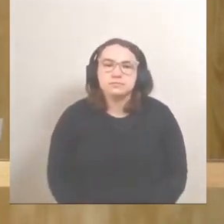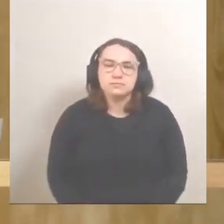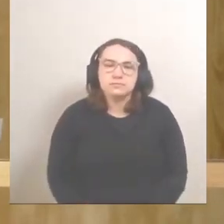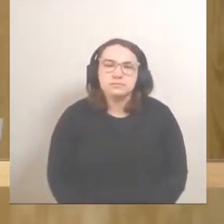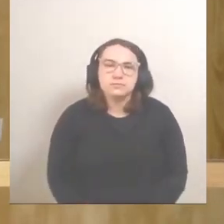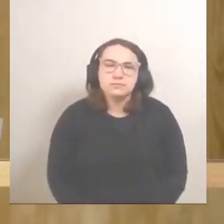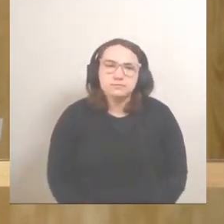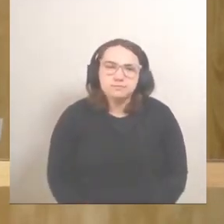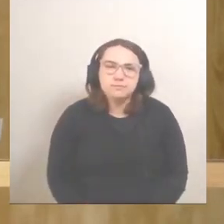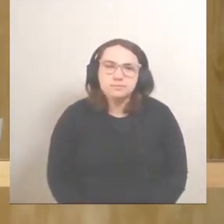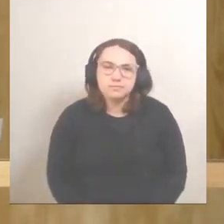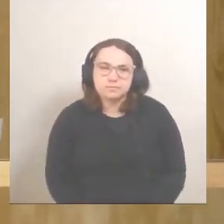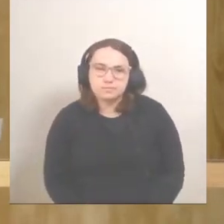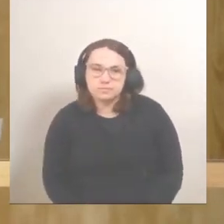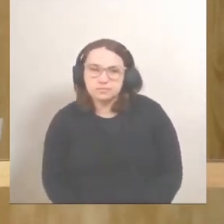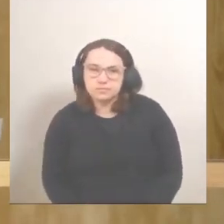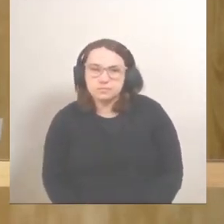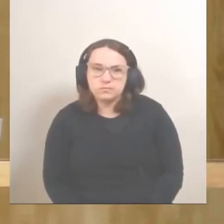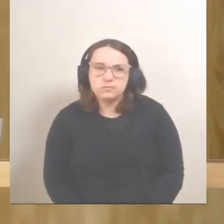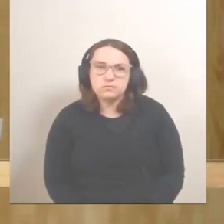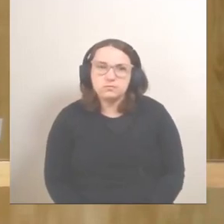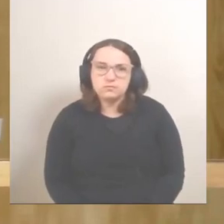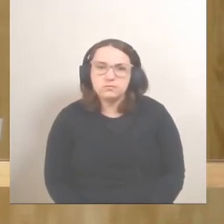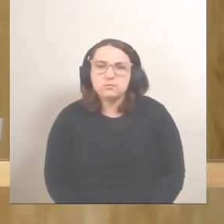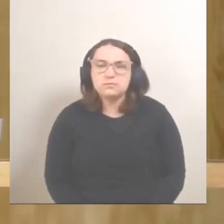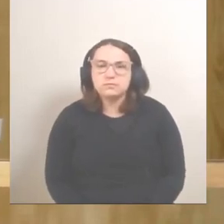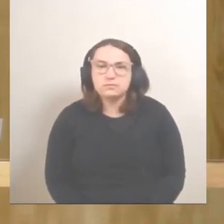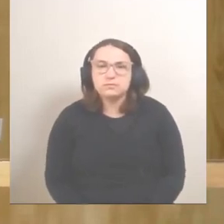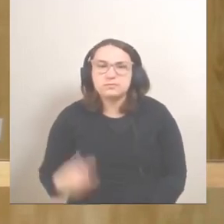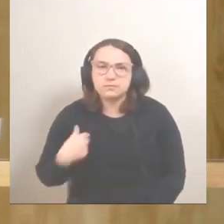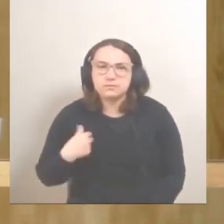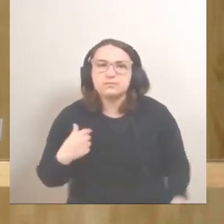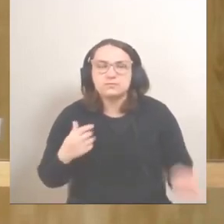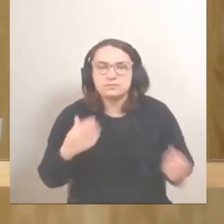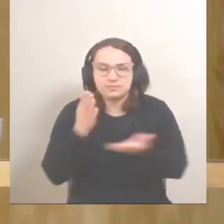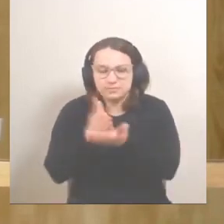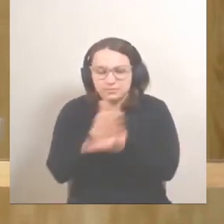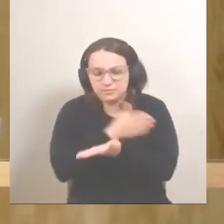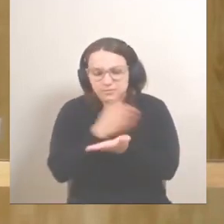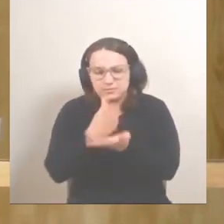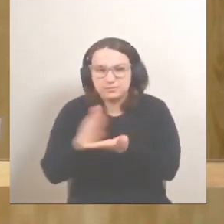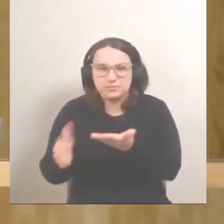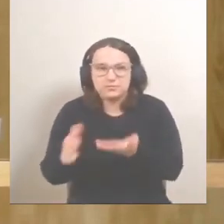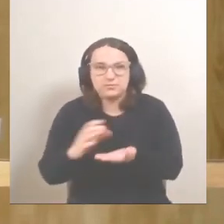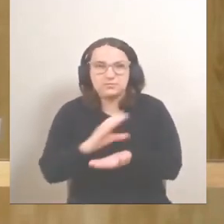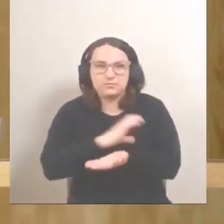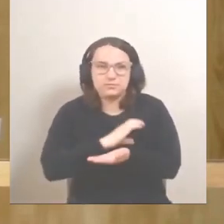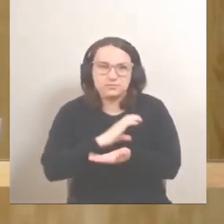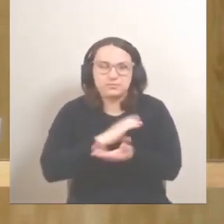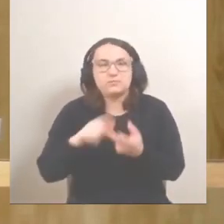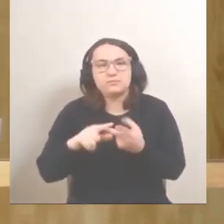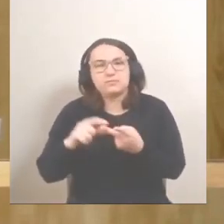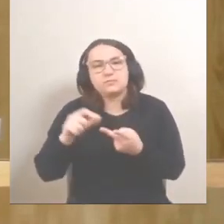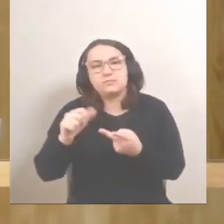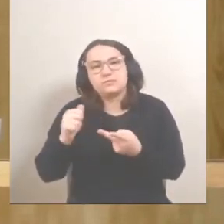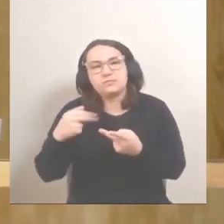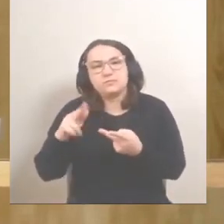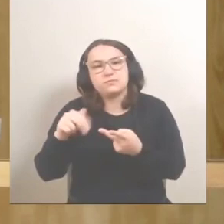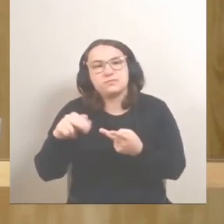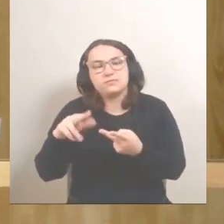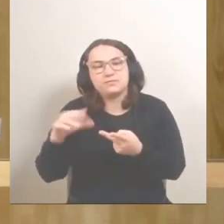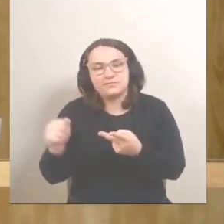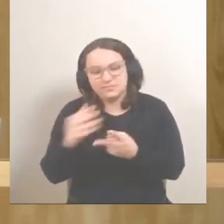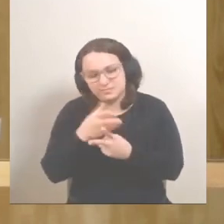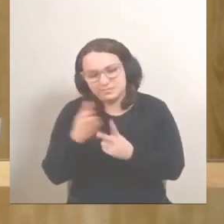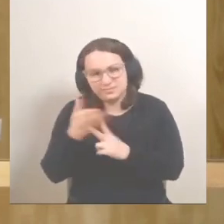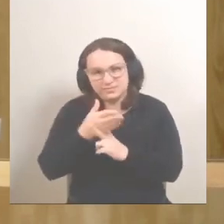seu Walter, eu acho que eu vou começar a dividir a minha torcida entre o Corinthians e o Açucena, e aí depois a